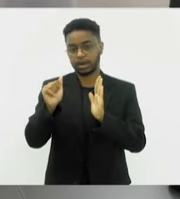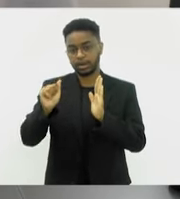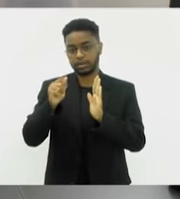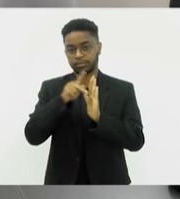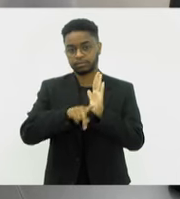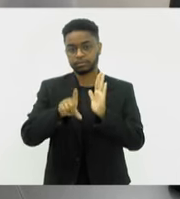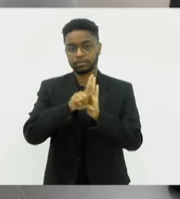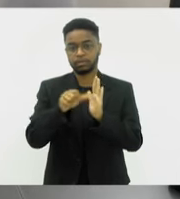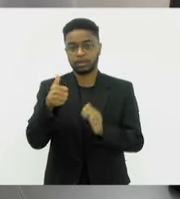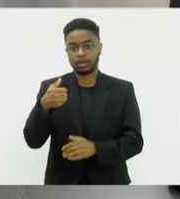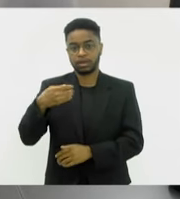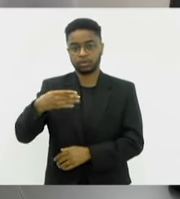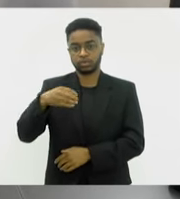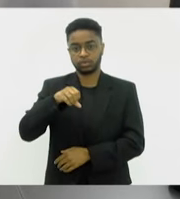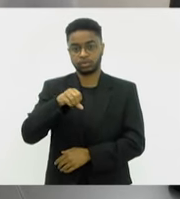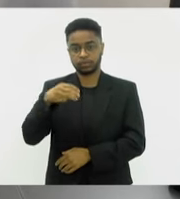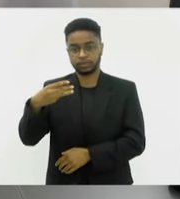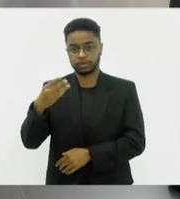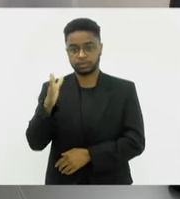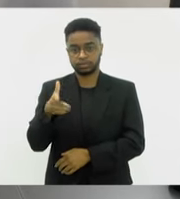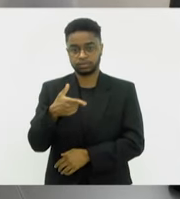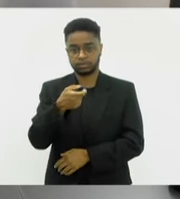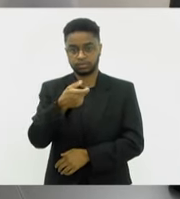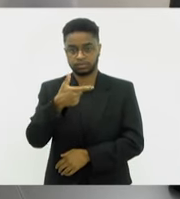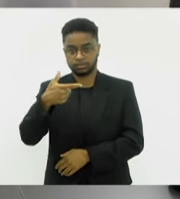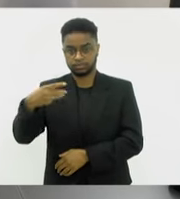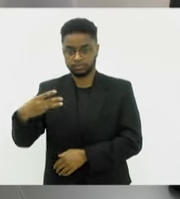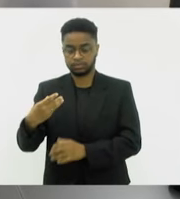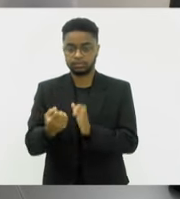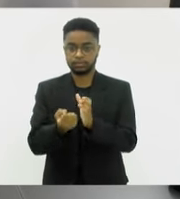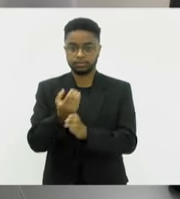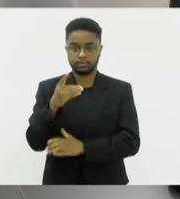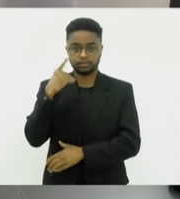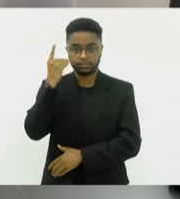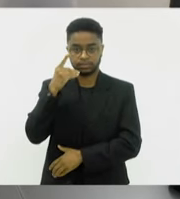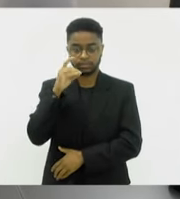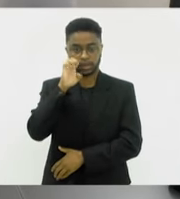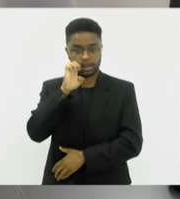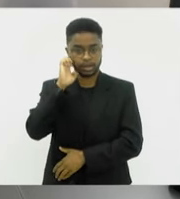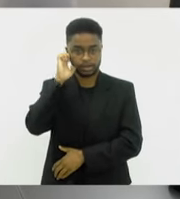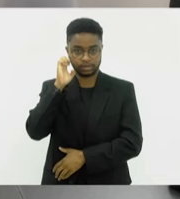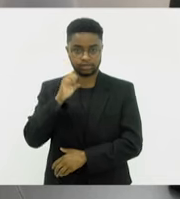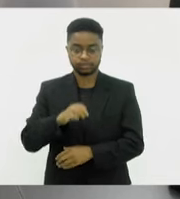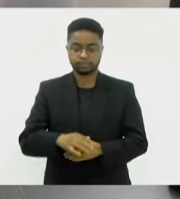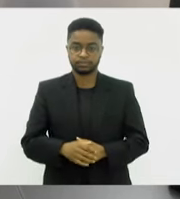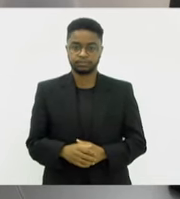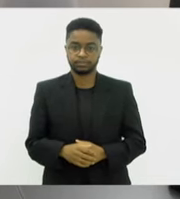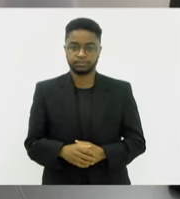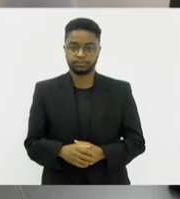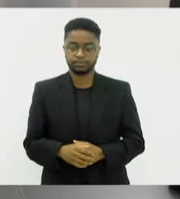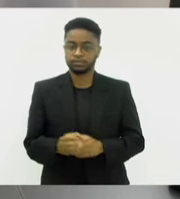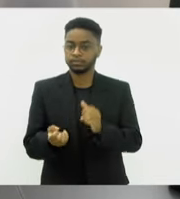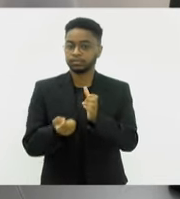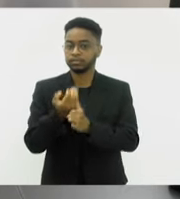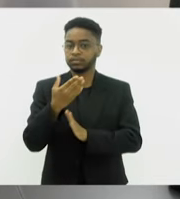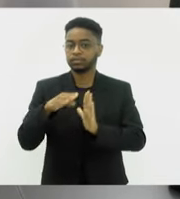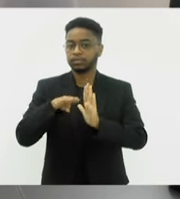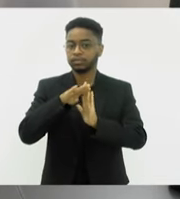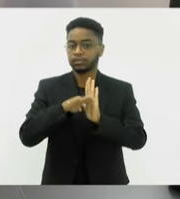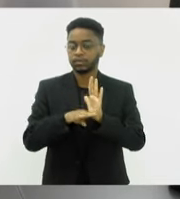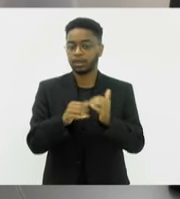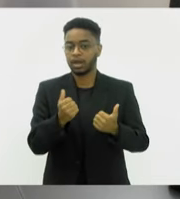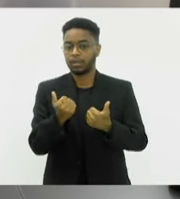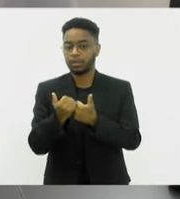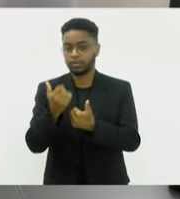de lei 1493 de 2023, de autoria da deputada Élica Takimoto, que cria o Programa de Apoio à